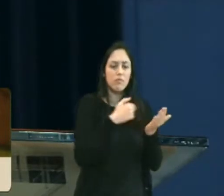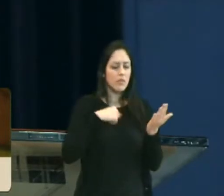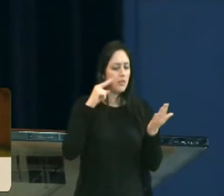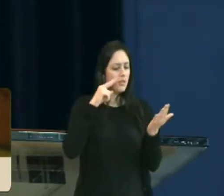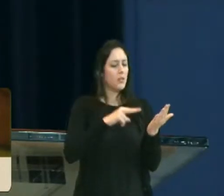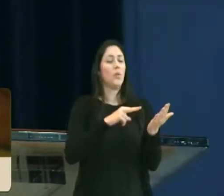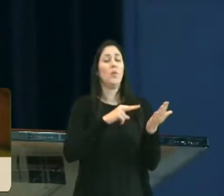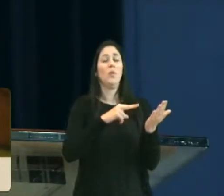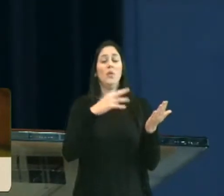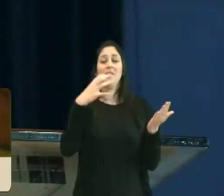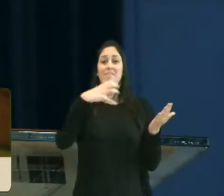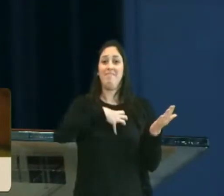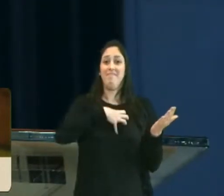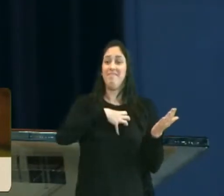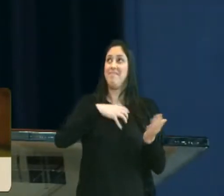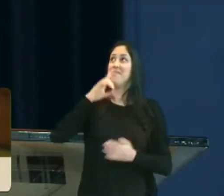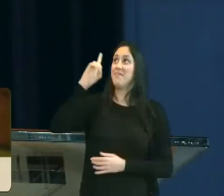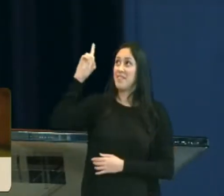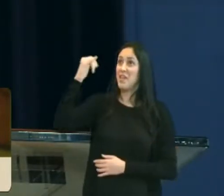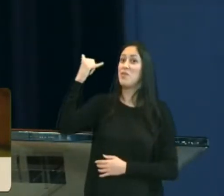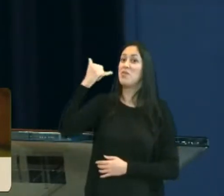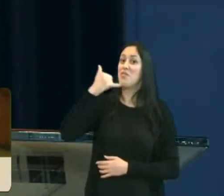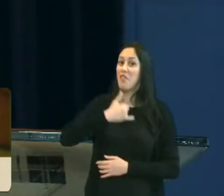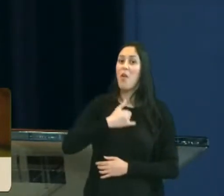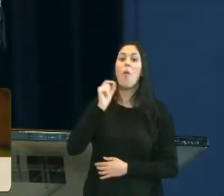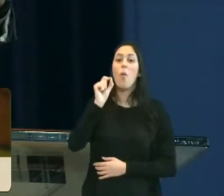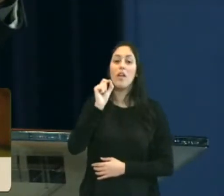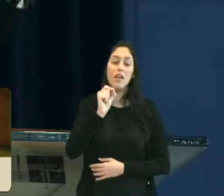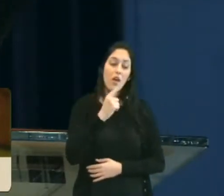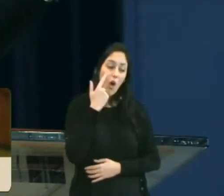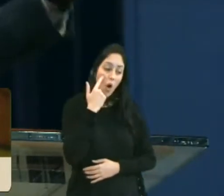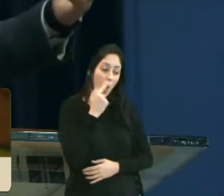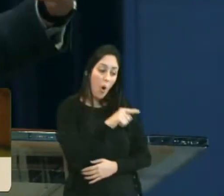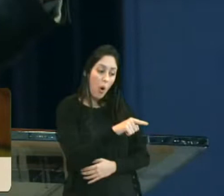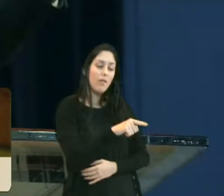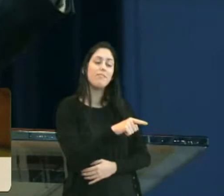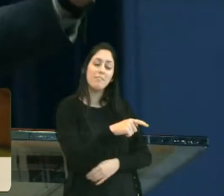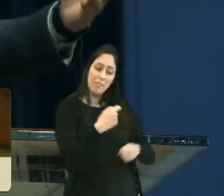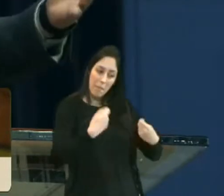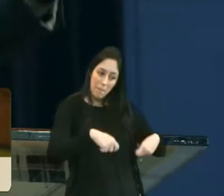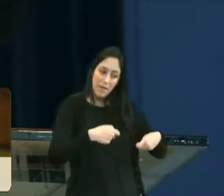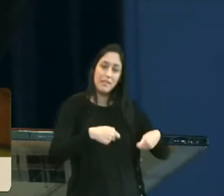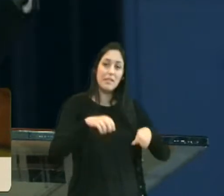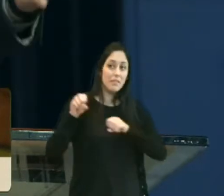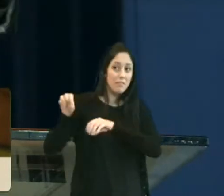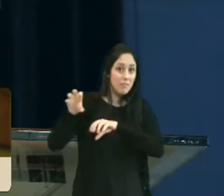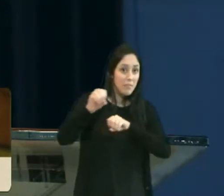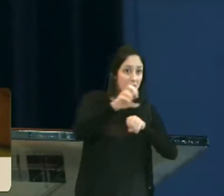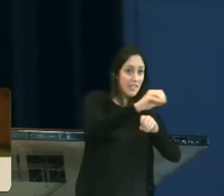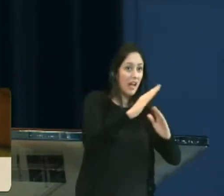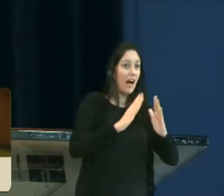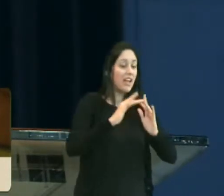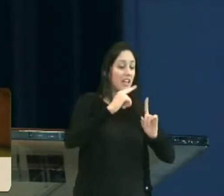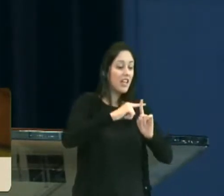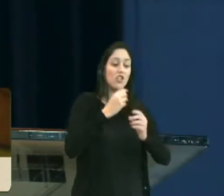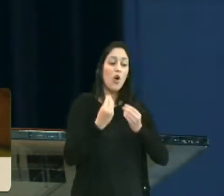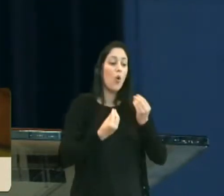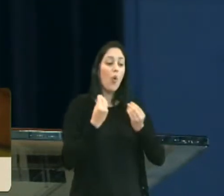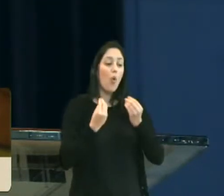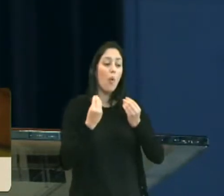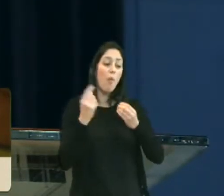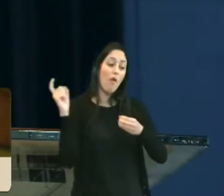coração, Deus falando: você precisa ministrar à igreja sobre o tempo da